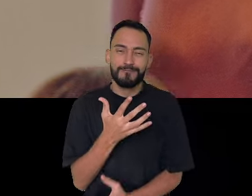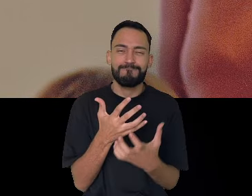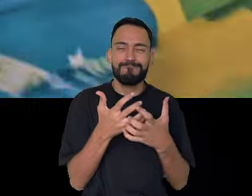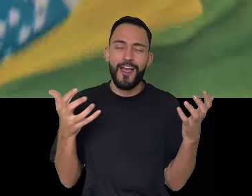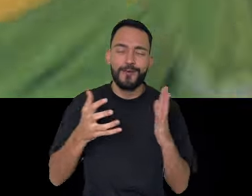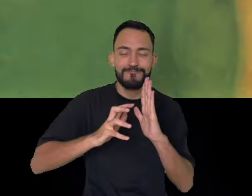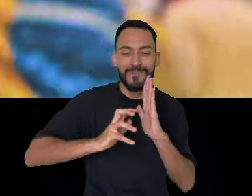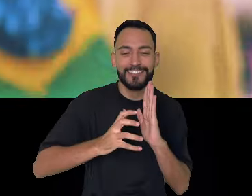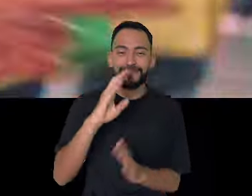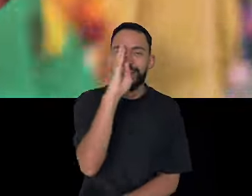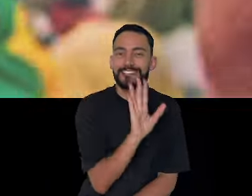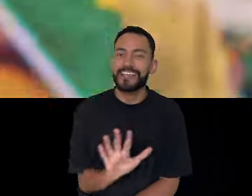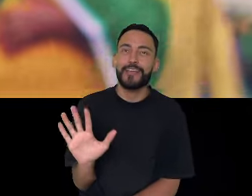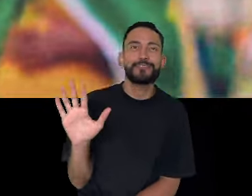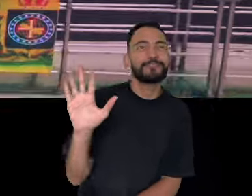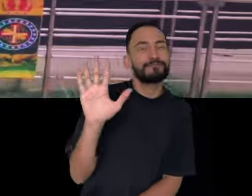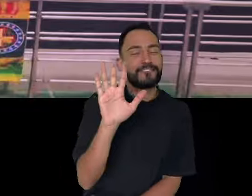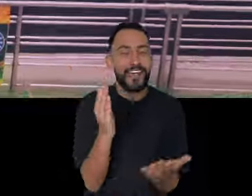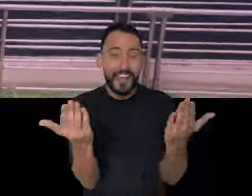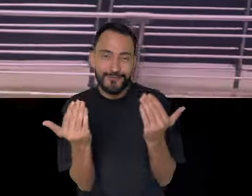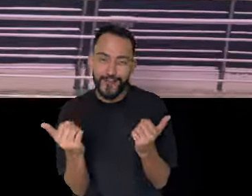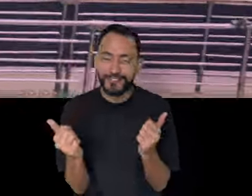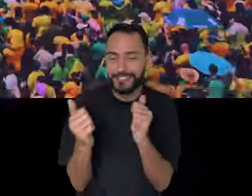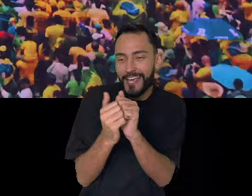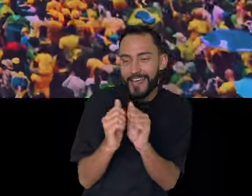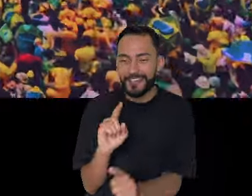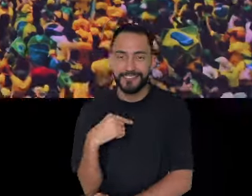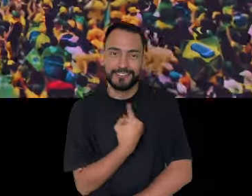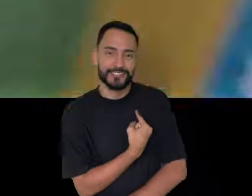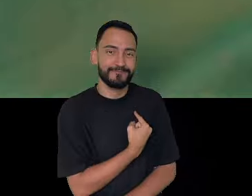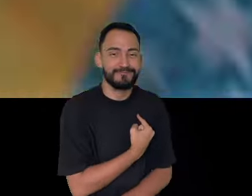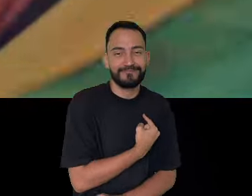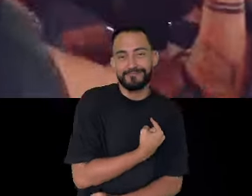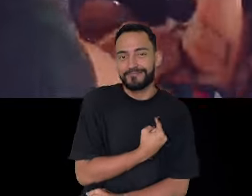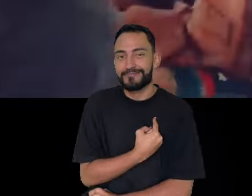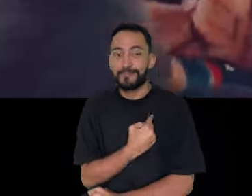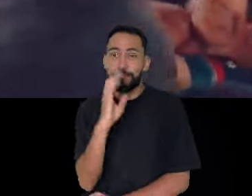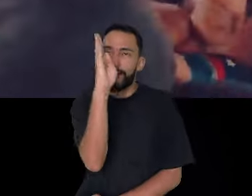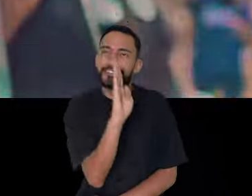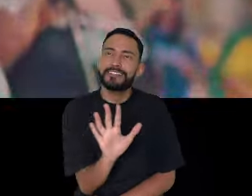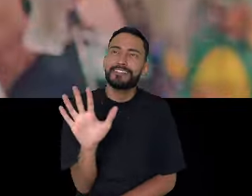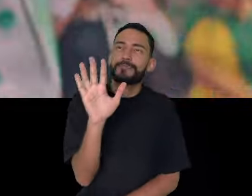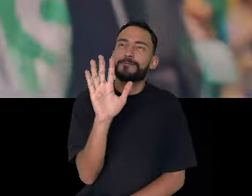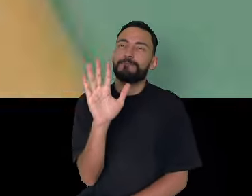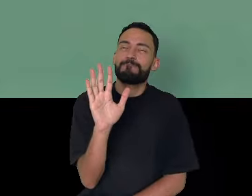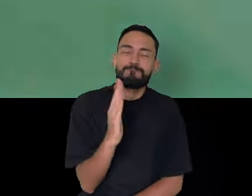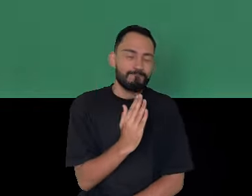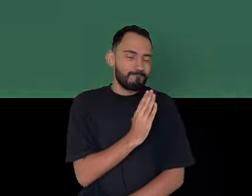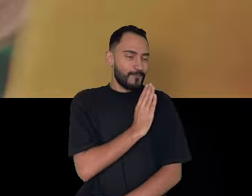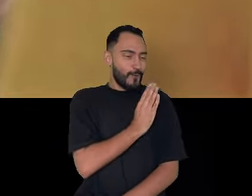coragem é o maior partido brasileiro. Vem com a gente, meu Brasil,